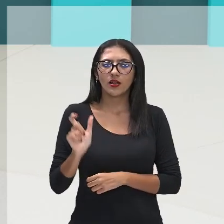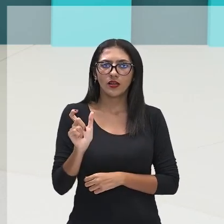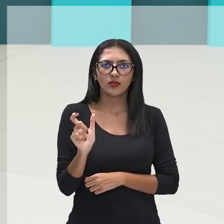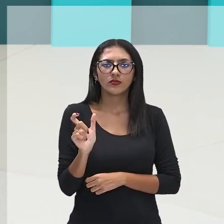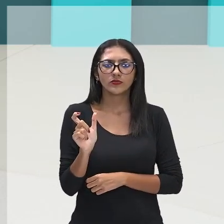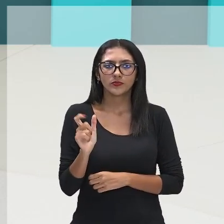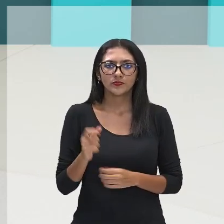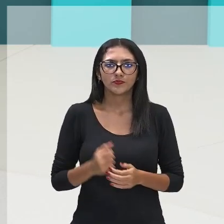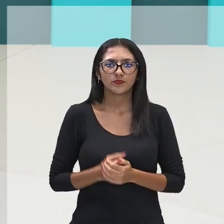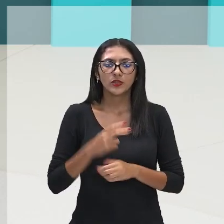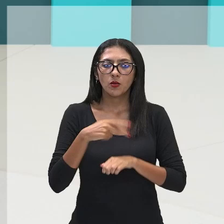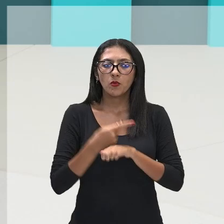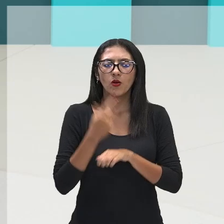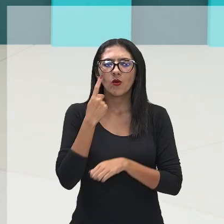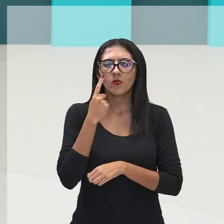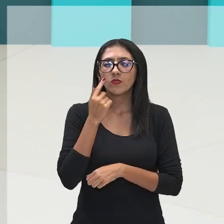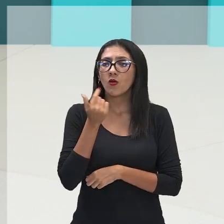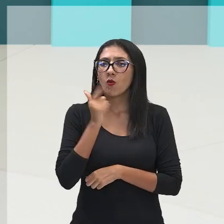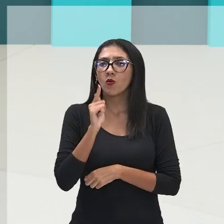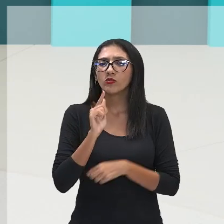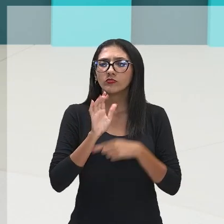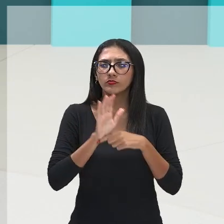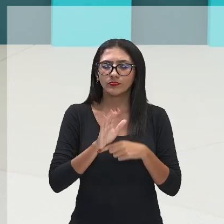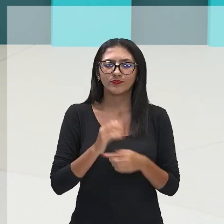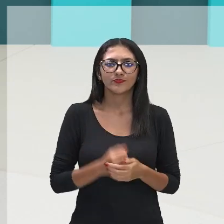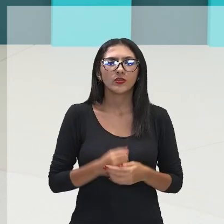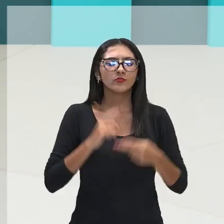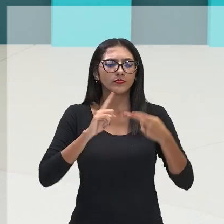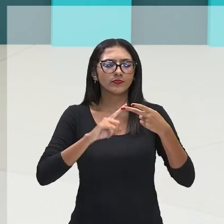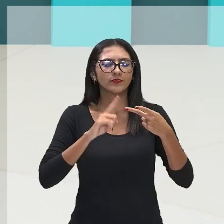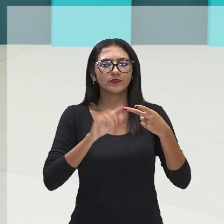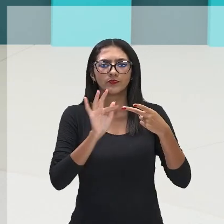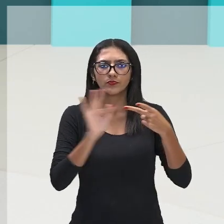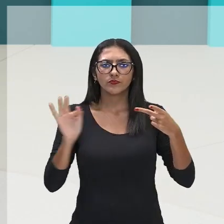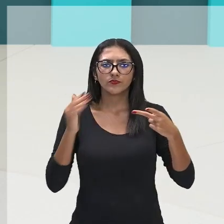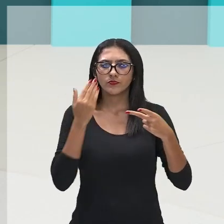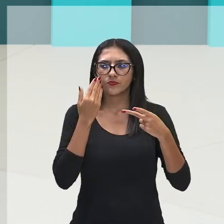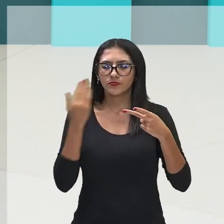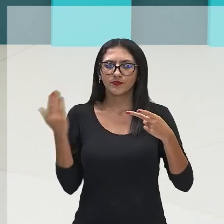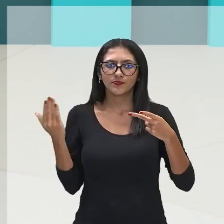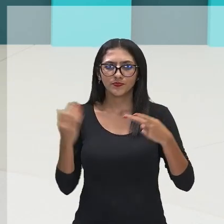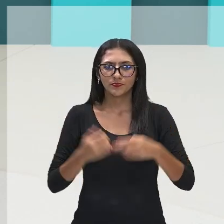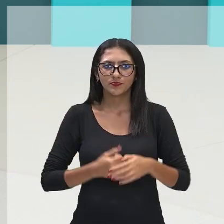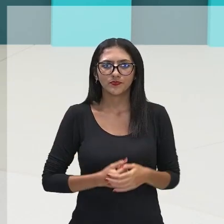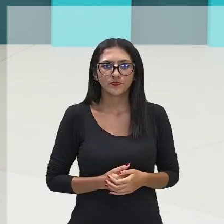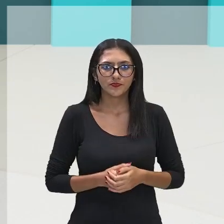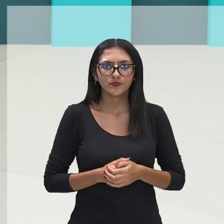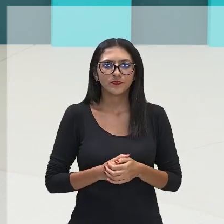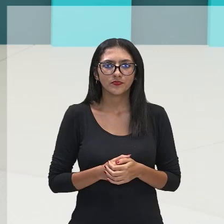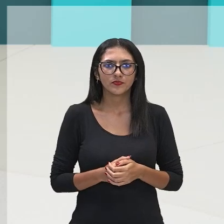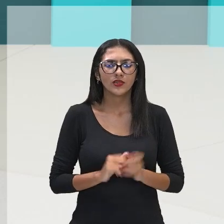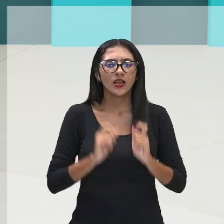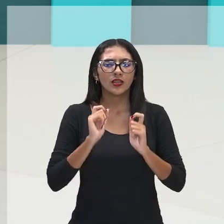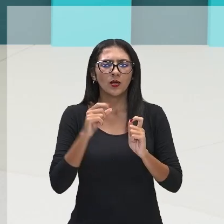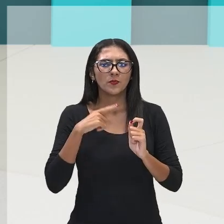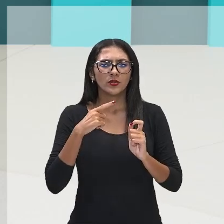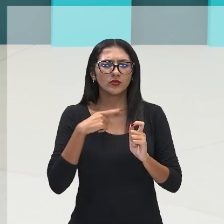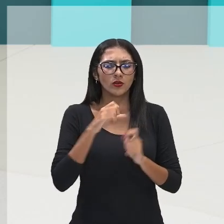eu mostrar outros exemplos. Mas vejamos o segundo aí, ó. Ela não simpatizou com João. Quem não